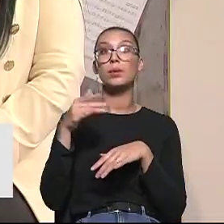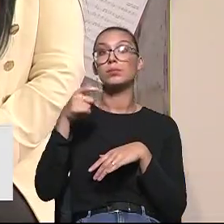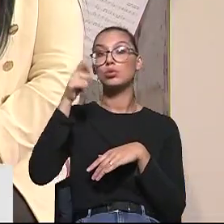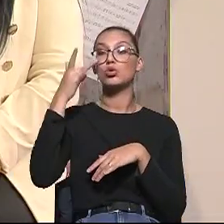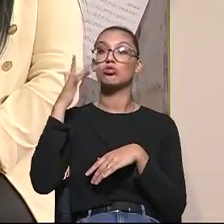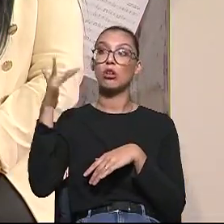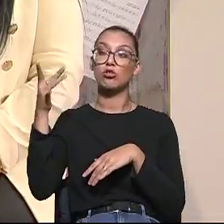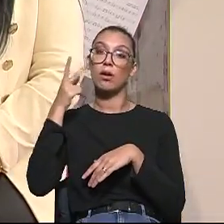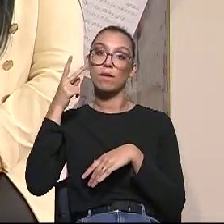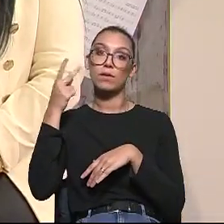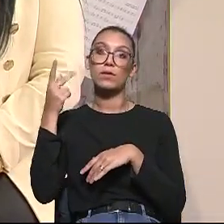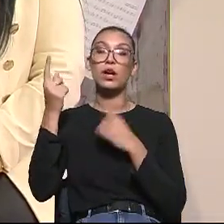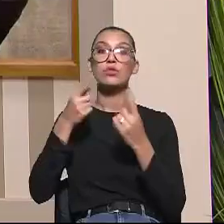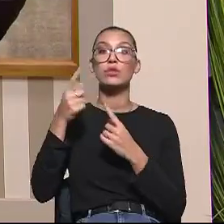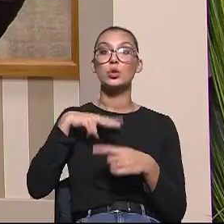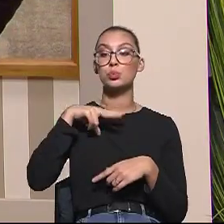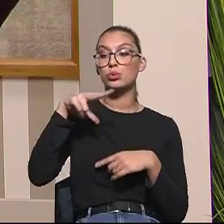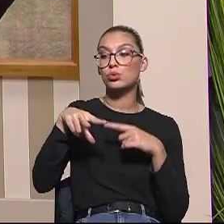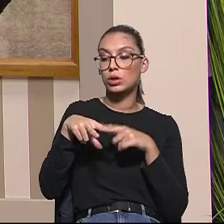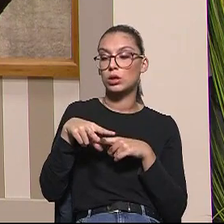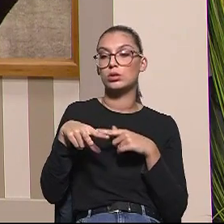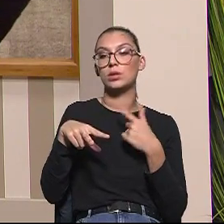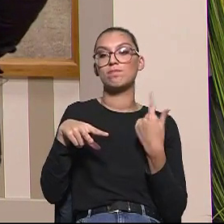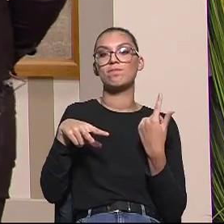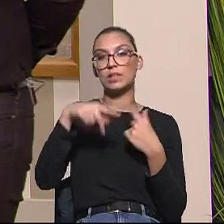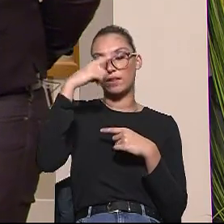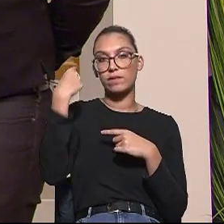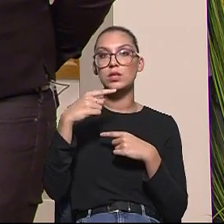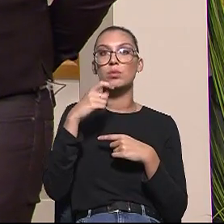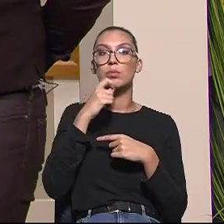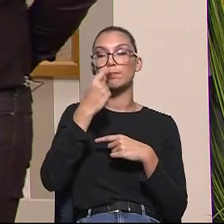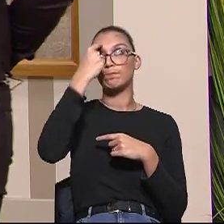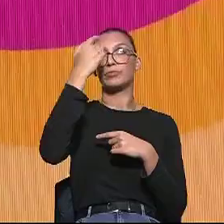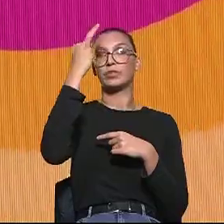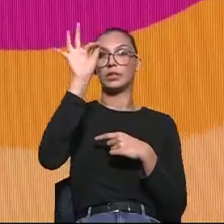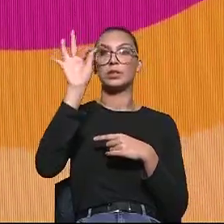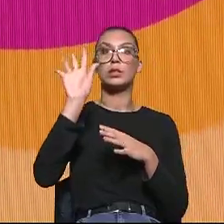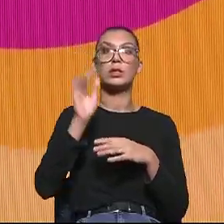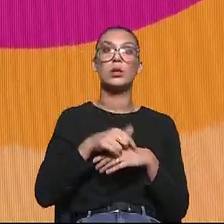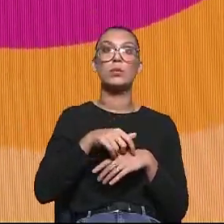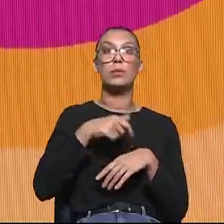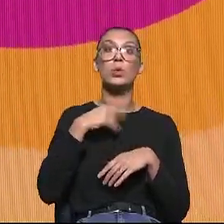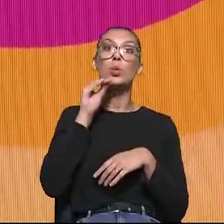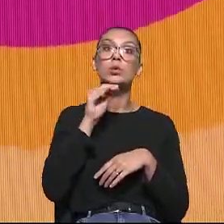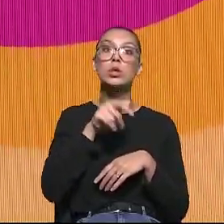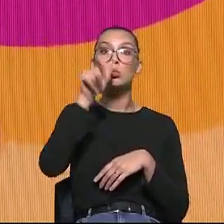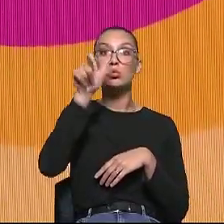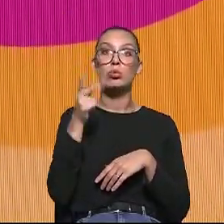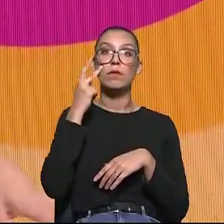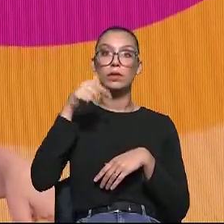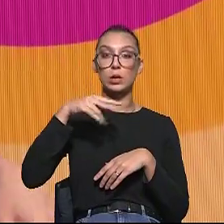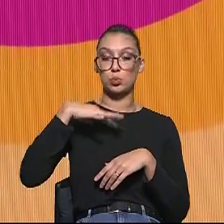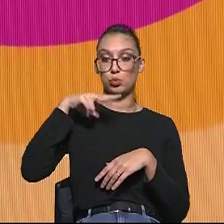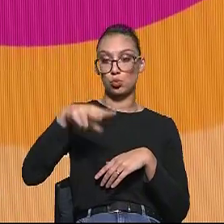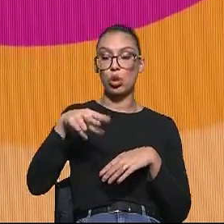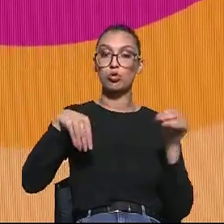é natural que às vezes o pensamento parta logo para o francês em primeiro lugar. Eu aconselho que seja a pessoa que vive em Portugal a fazer este jogo, mas isso sou eu a falar, cada